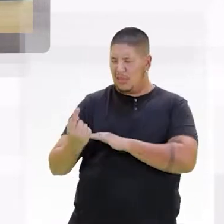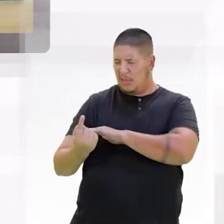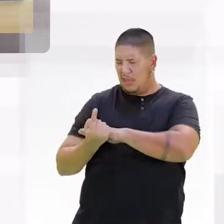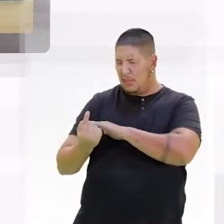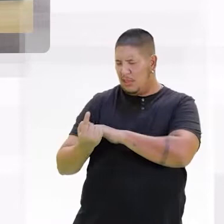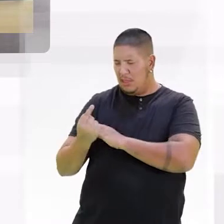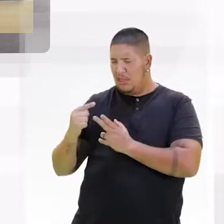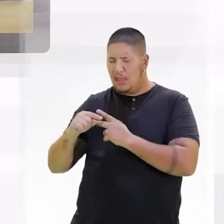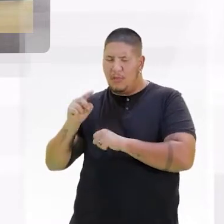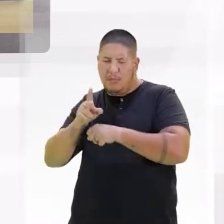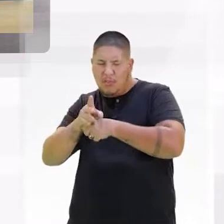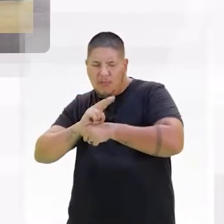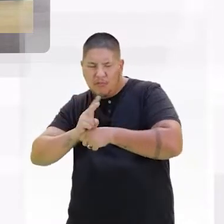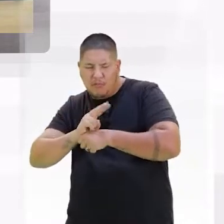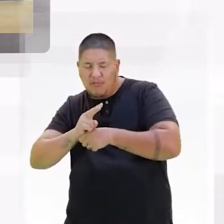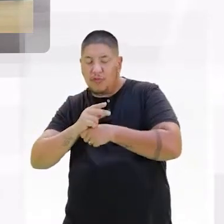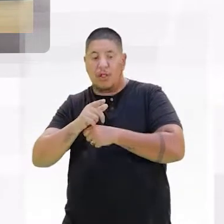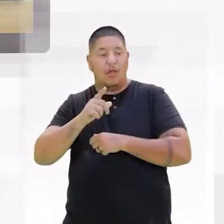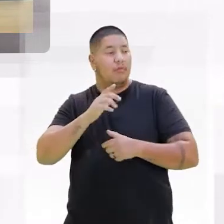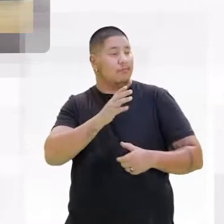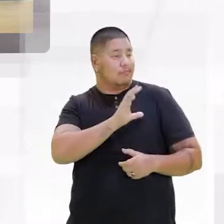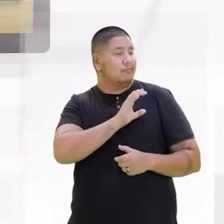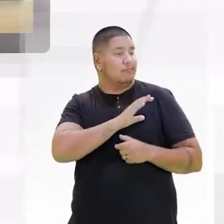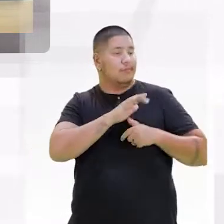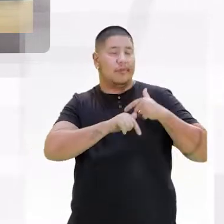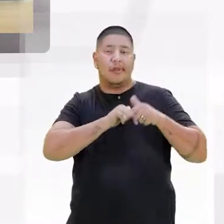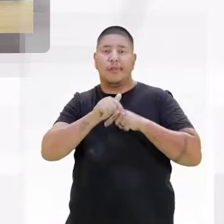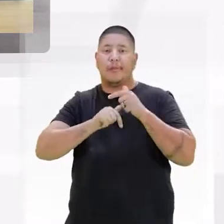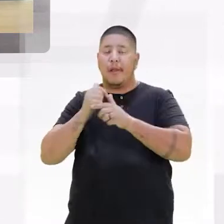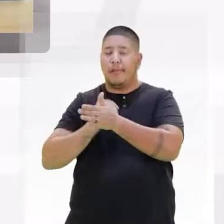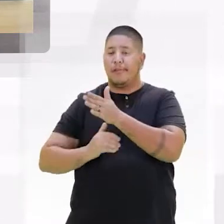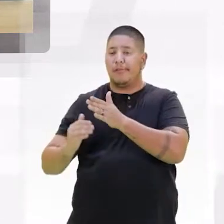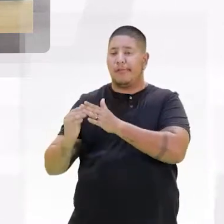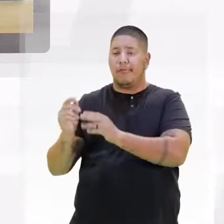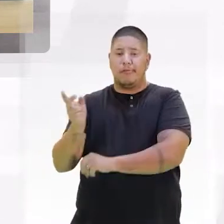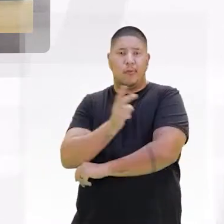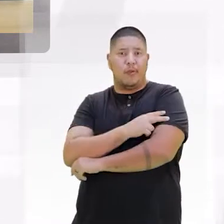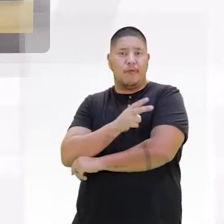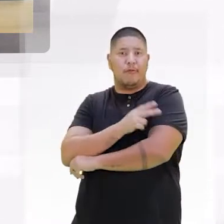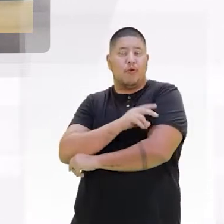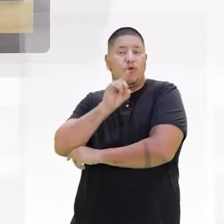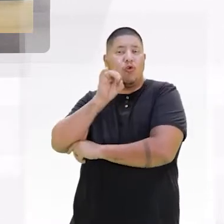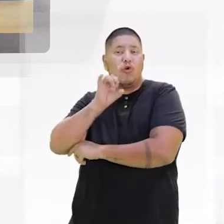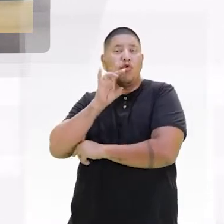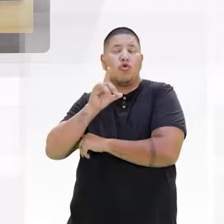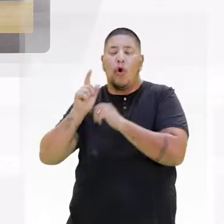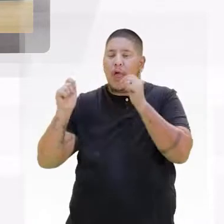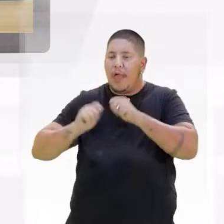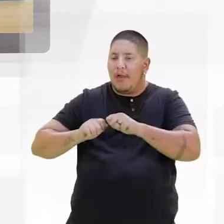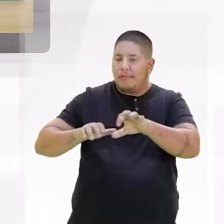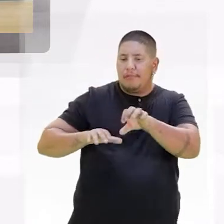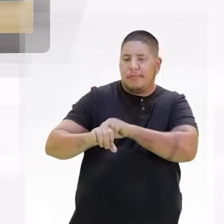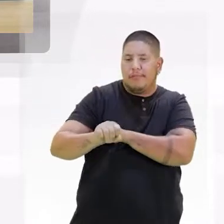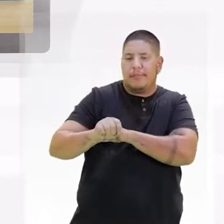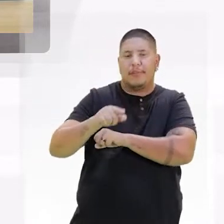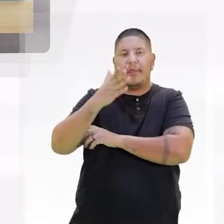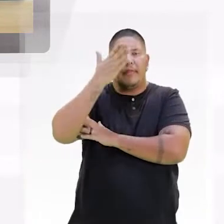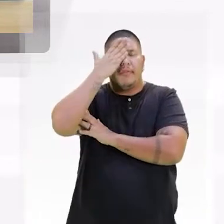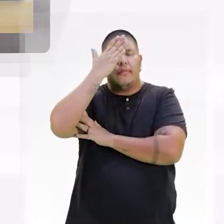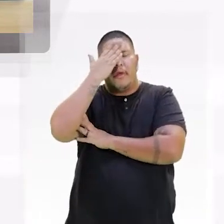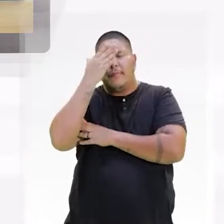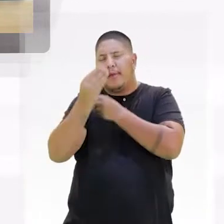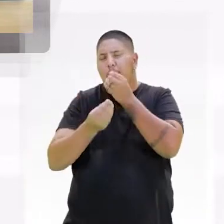recepção, da vigilância, aos colegas de trabalho e supervisores. Somente com a capacitação em que se sabe